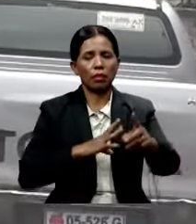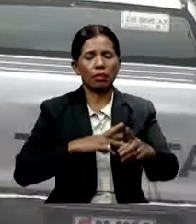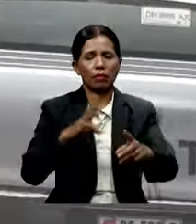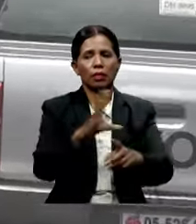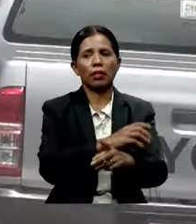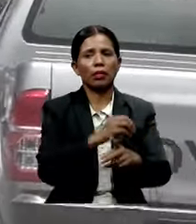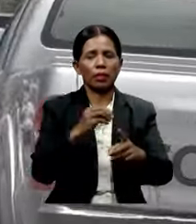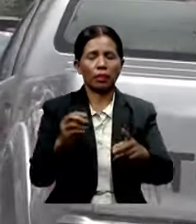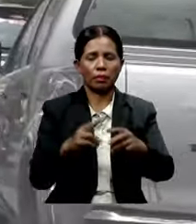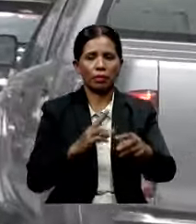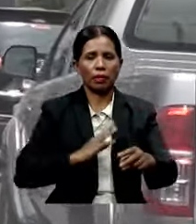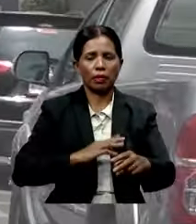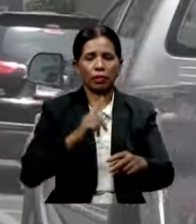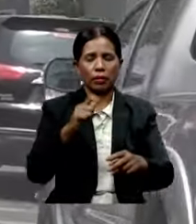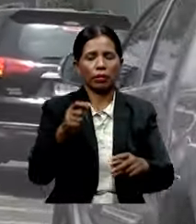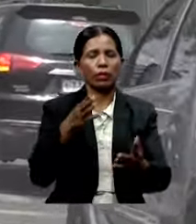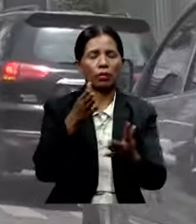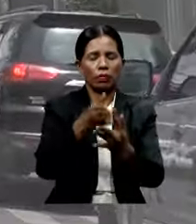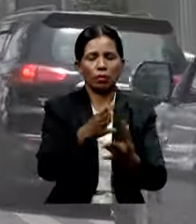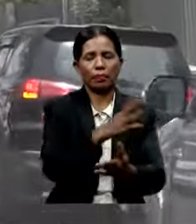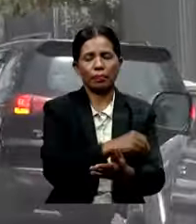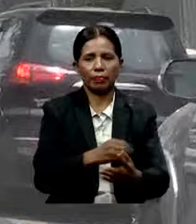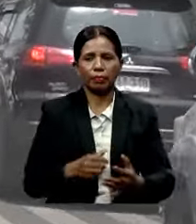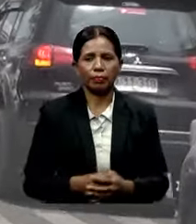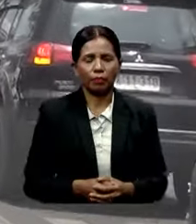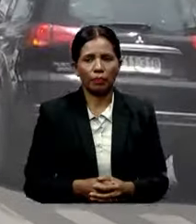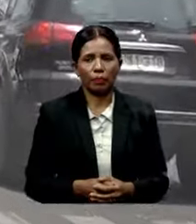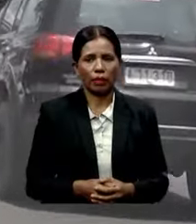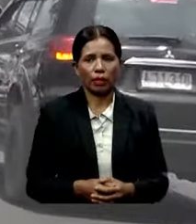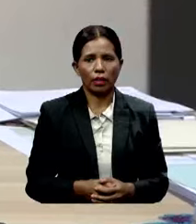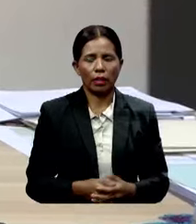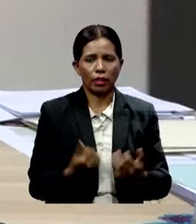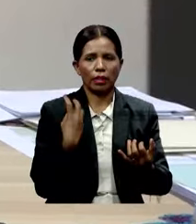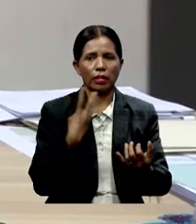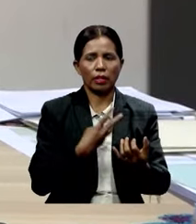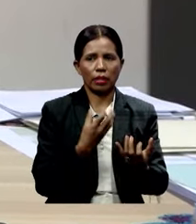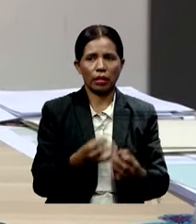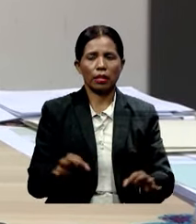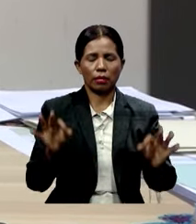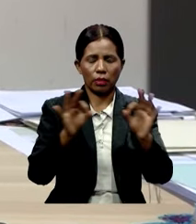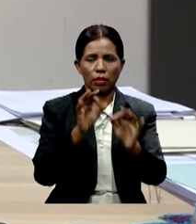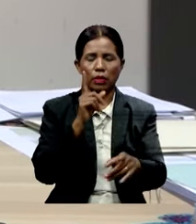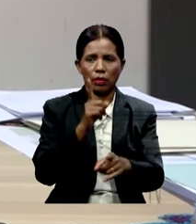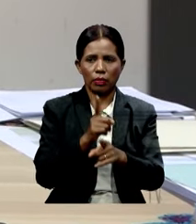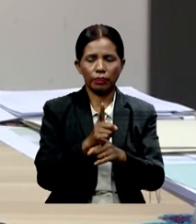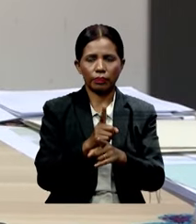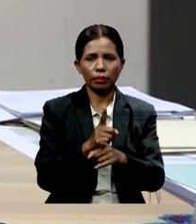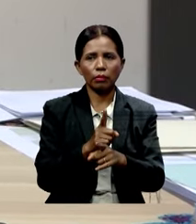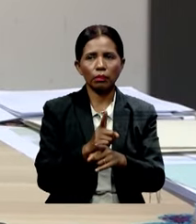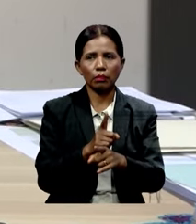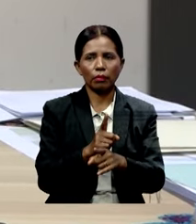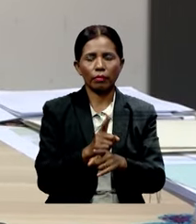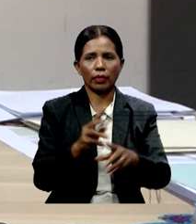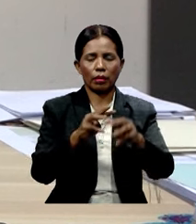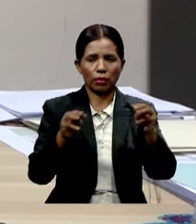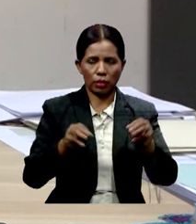Alor, no bairro Pité, Tumba, Palácio Presidente. Evento não é mesmo que é importante, Titeves vai ao